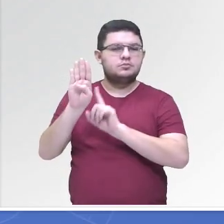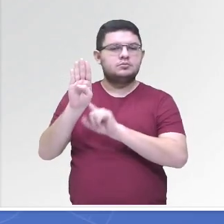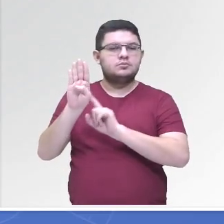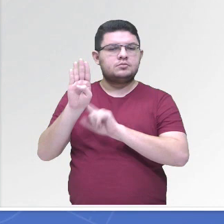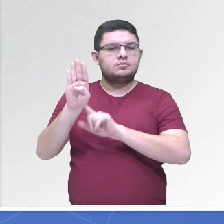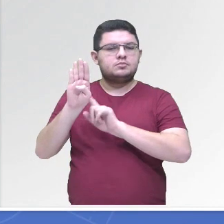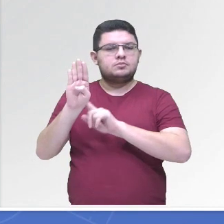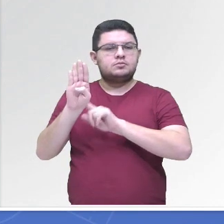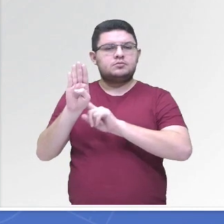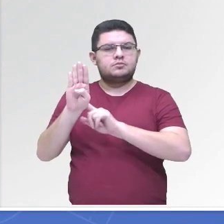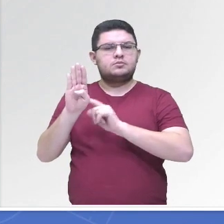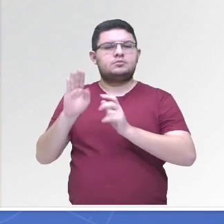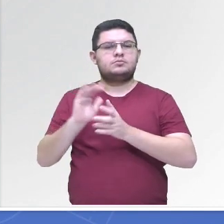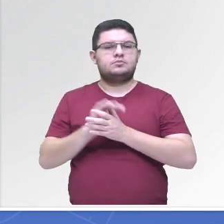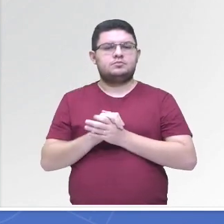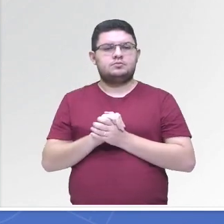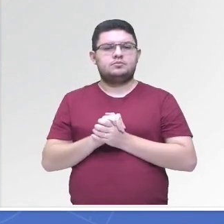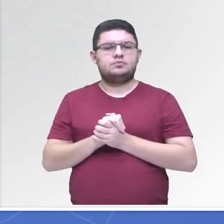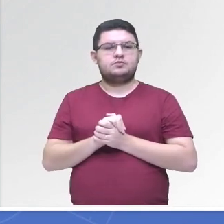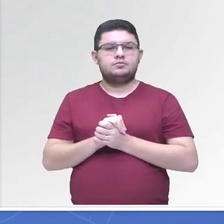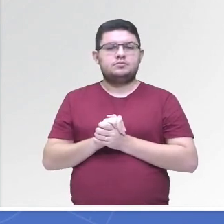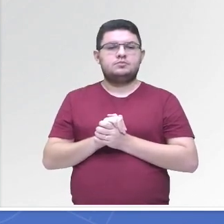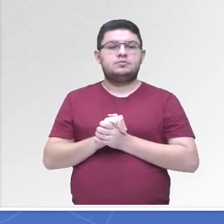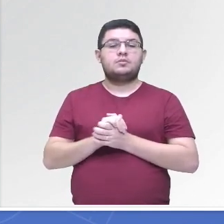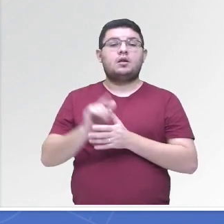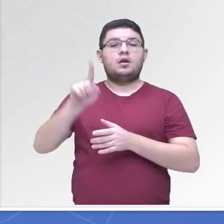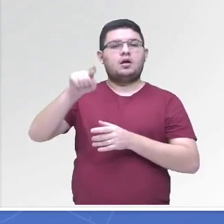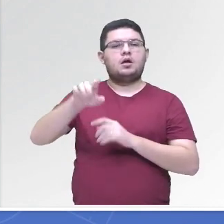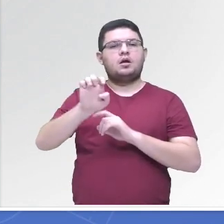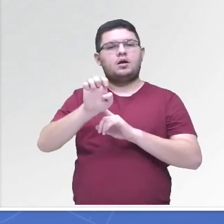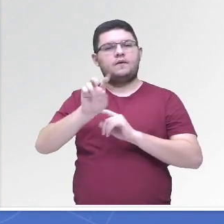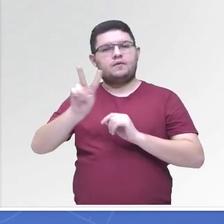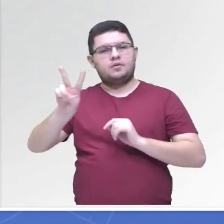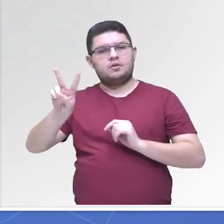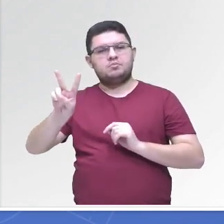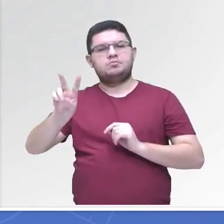Letra B, né? Alternativa B,